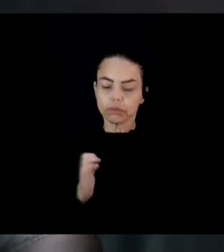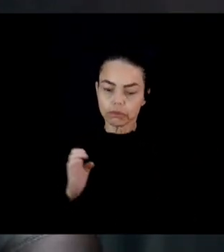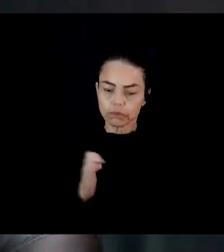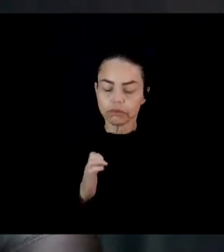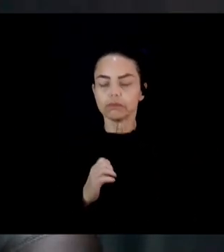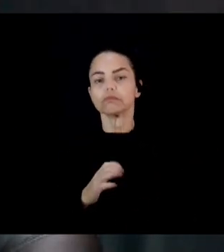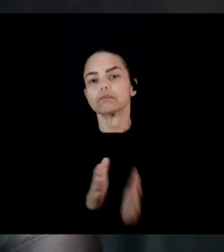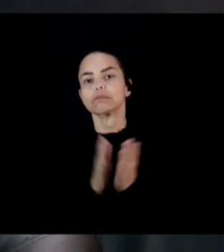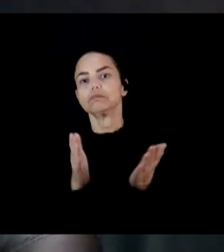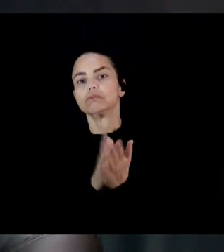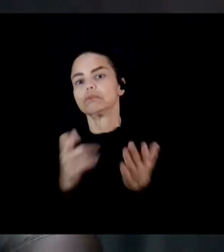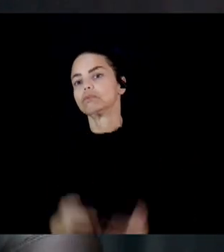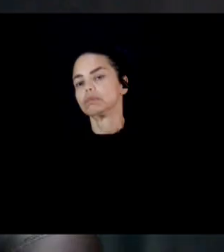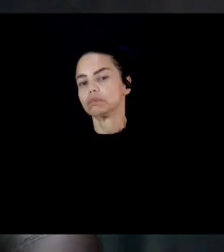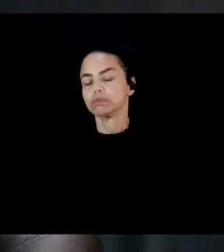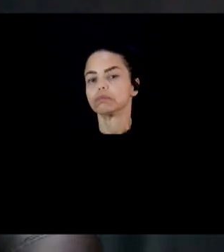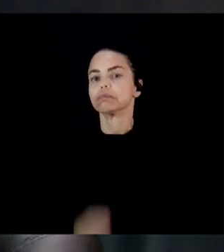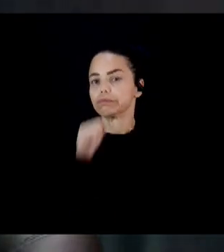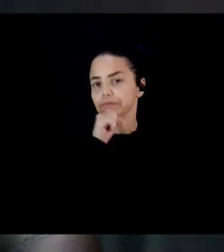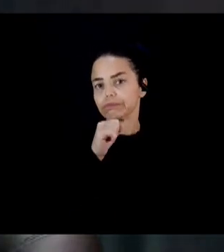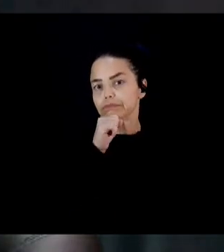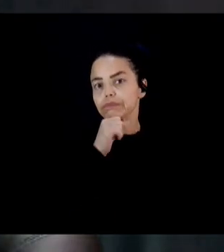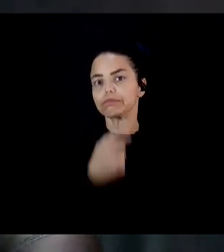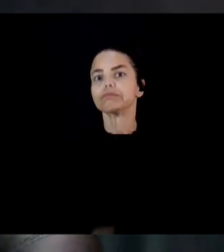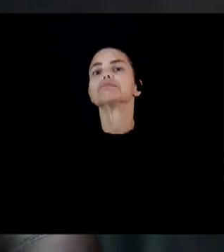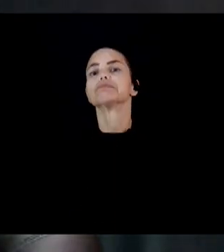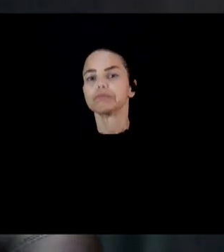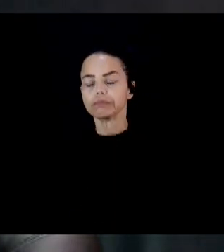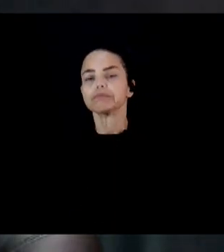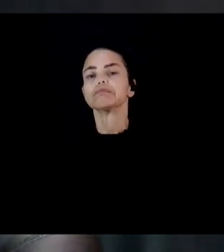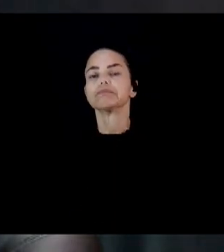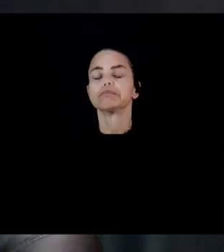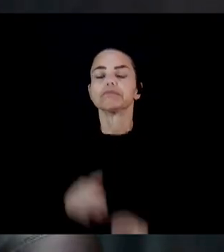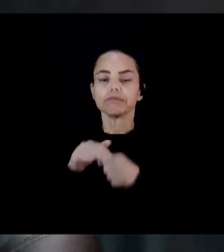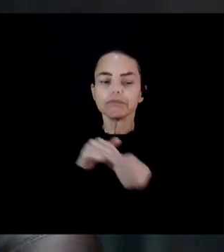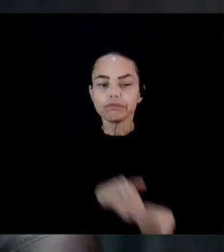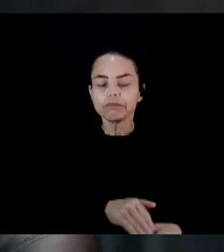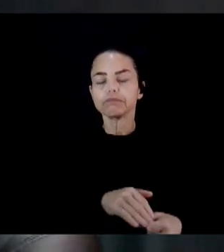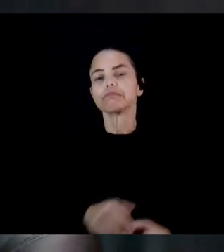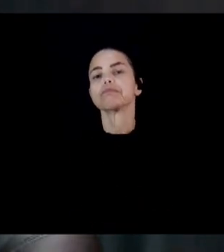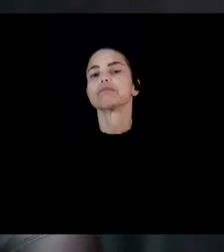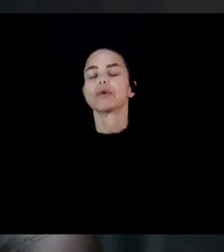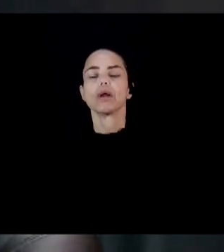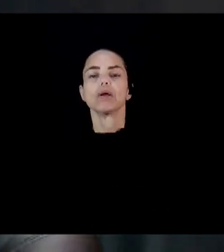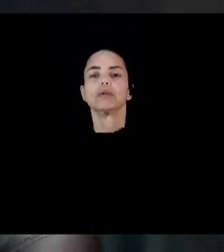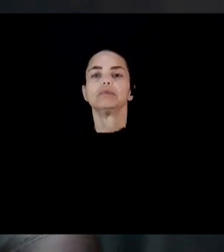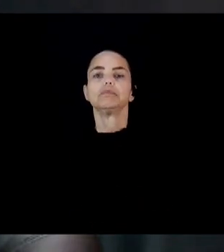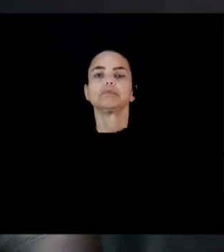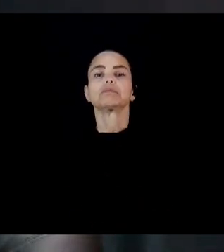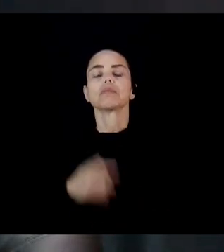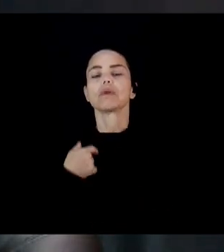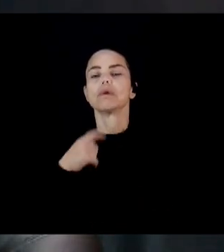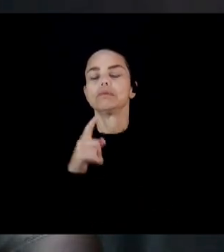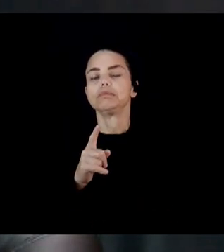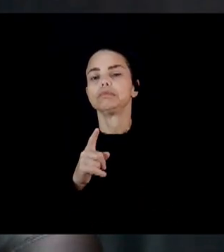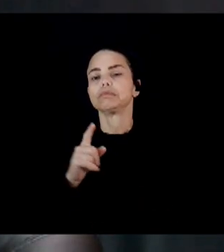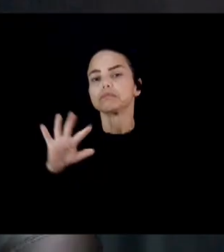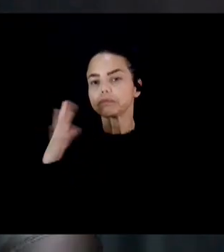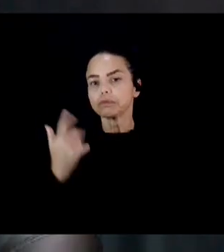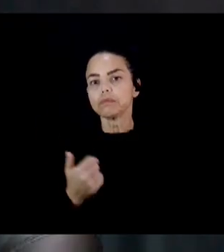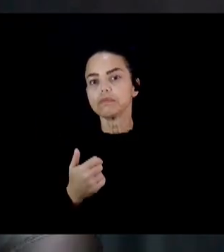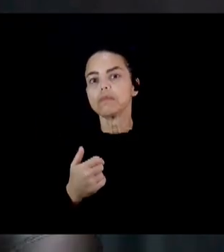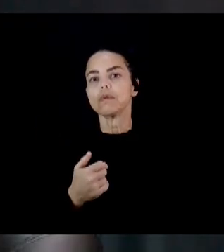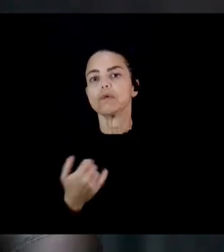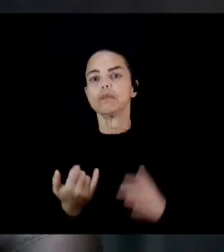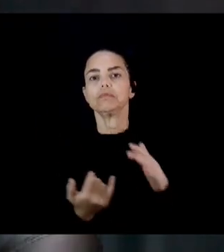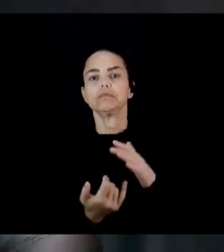aí colocam o velho nessa situação mais para baixo, então essa é a ideologia. Depois acontece a